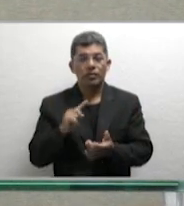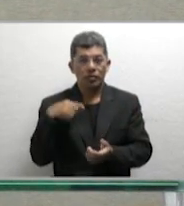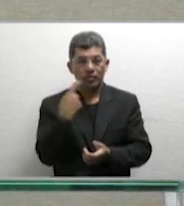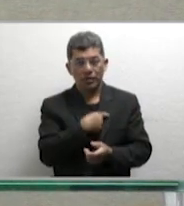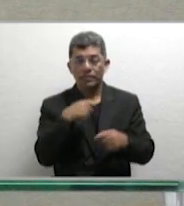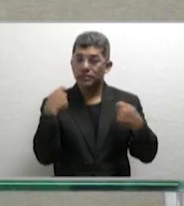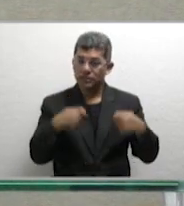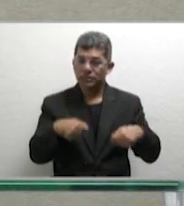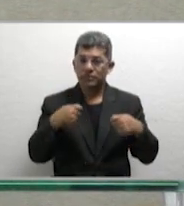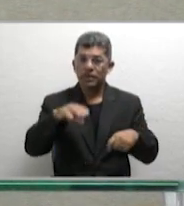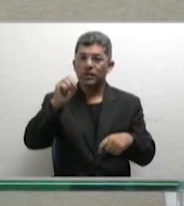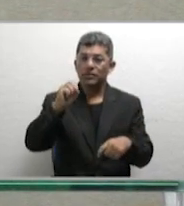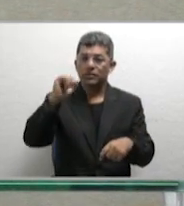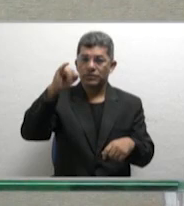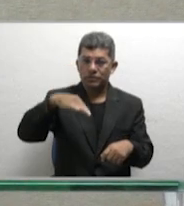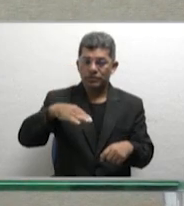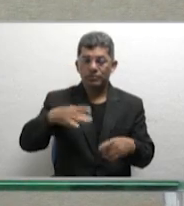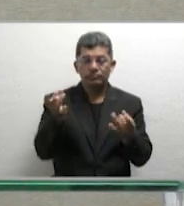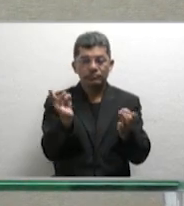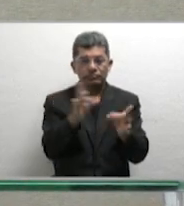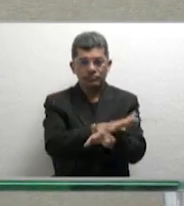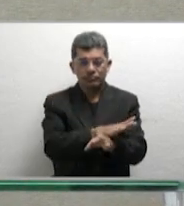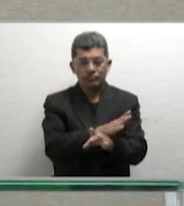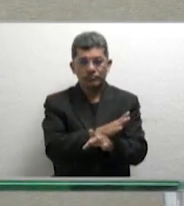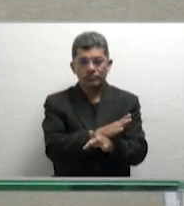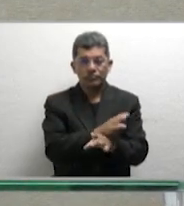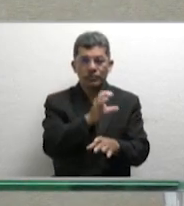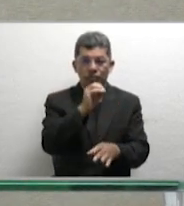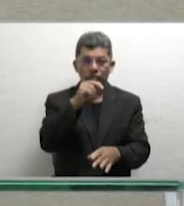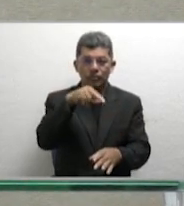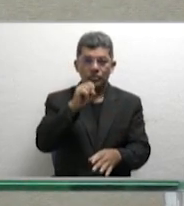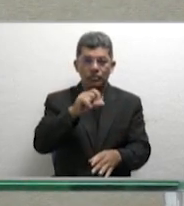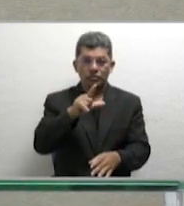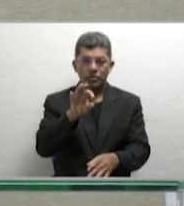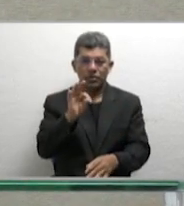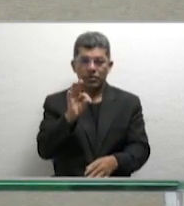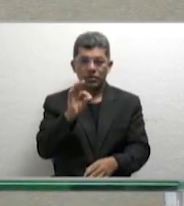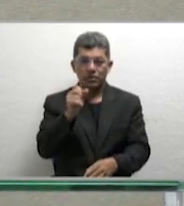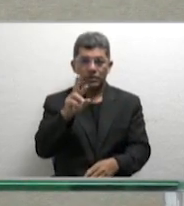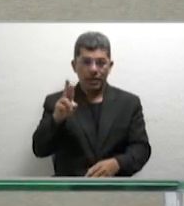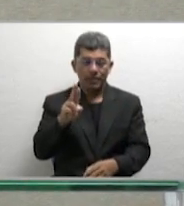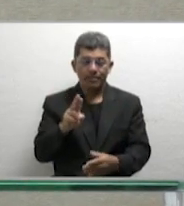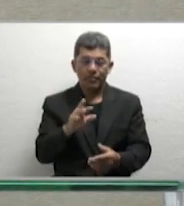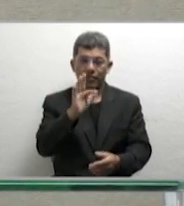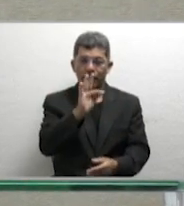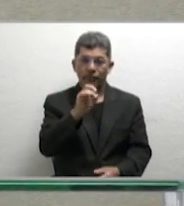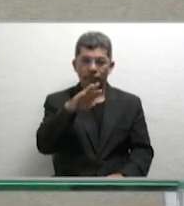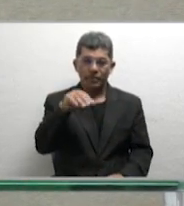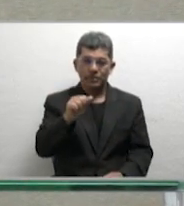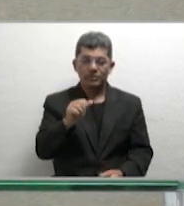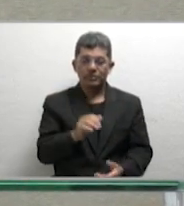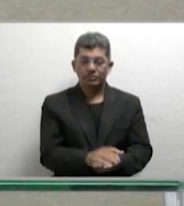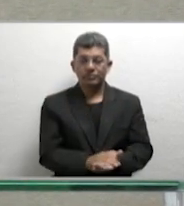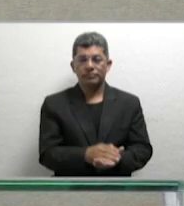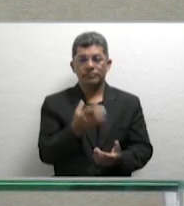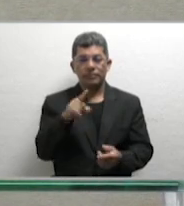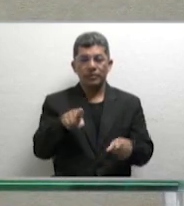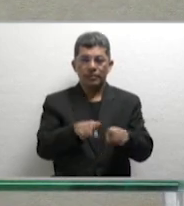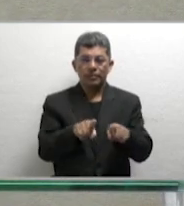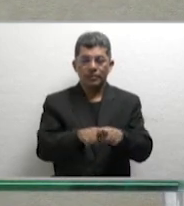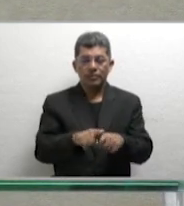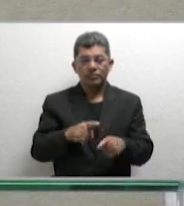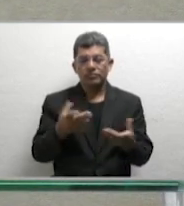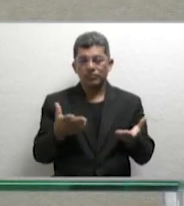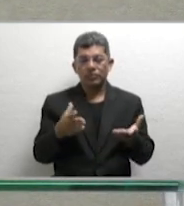sim, incrementar, concluir, né, consolidar a formação dos concursados na Polícia Militar, na Polícia